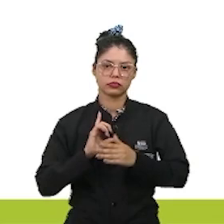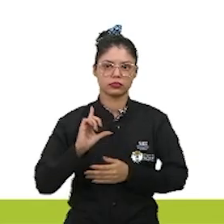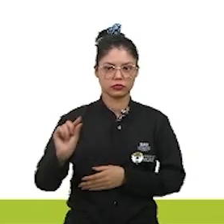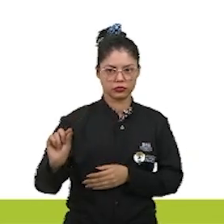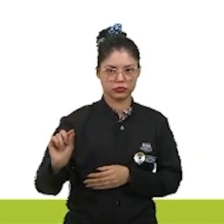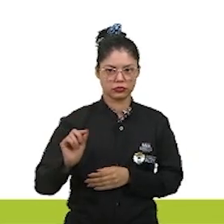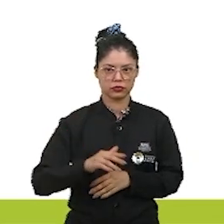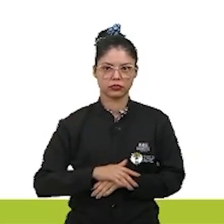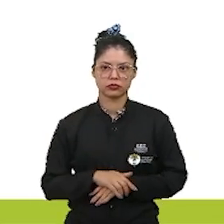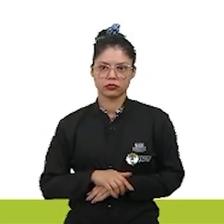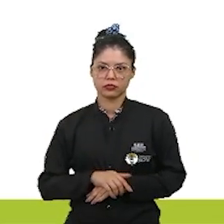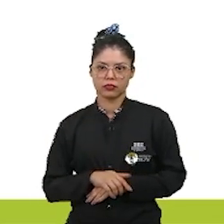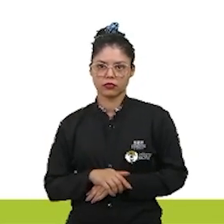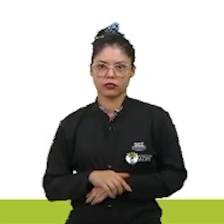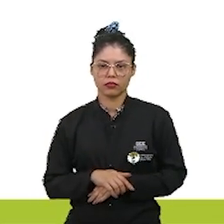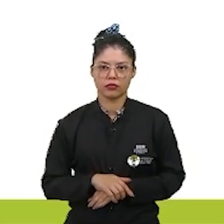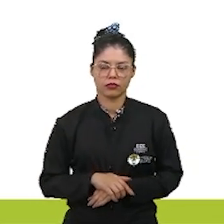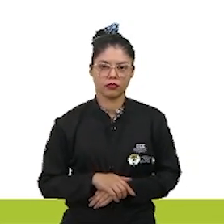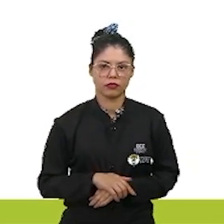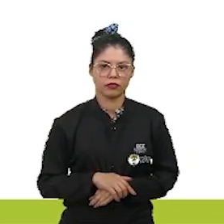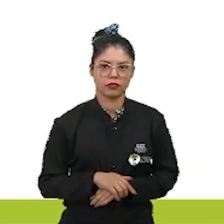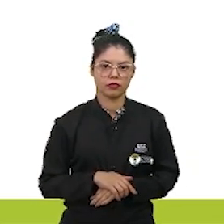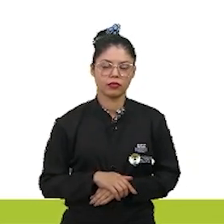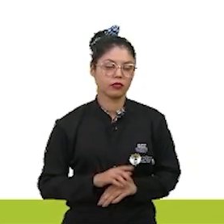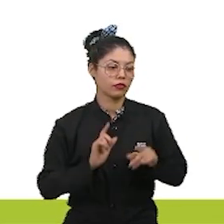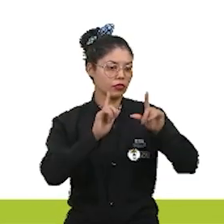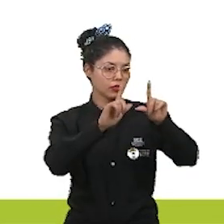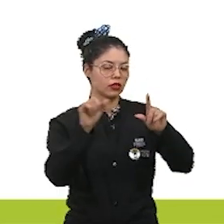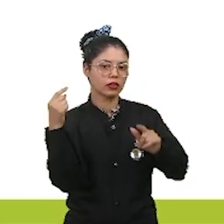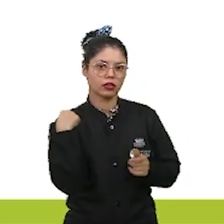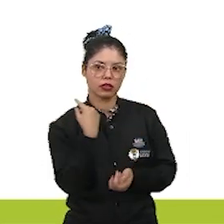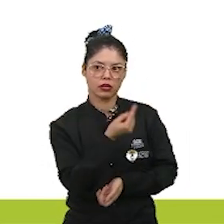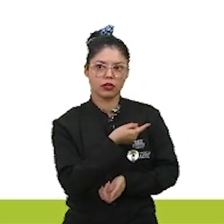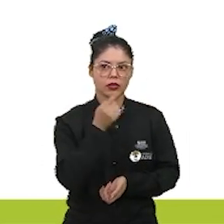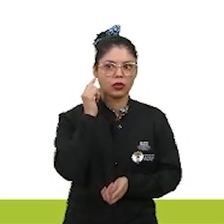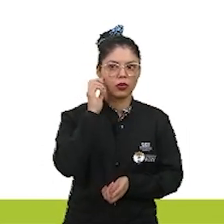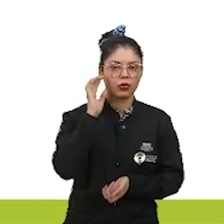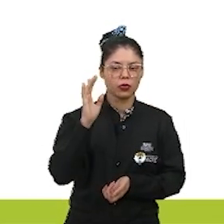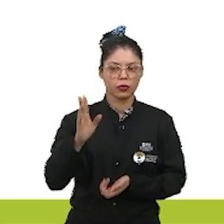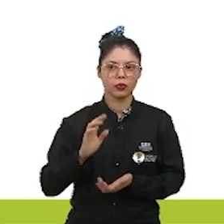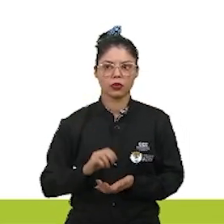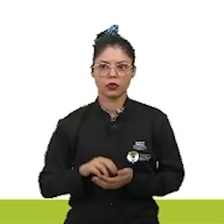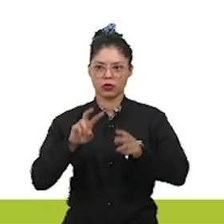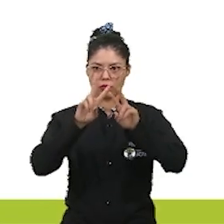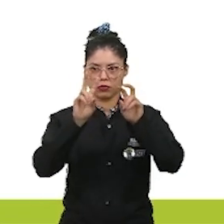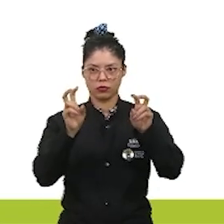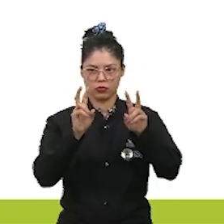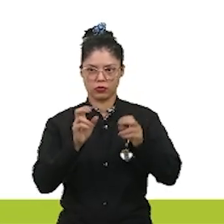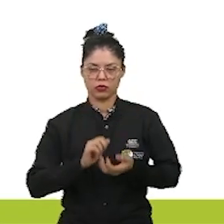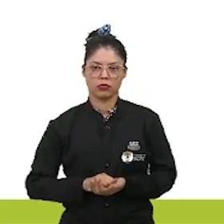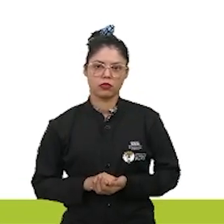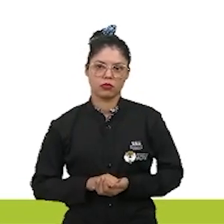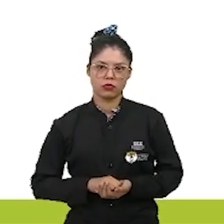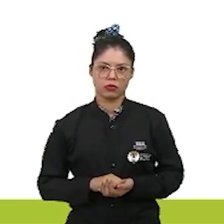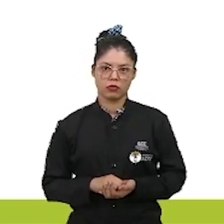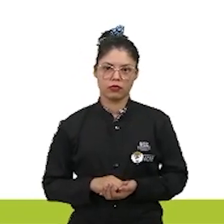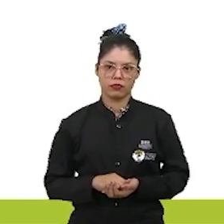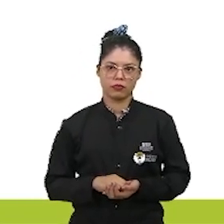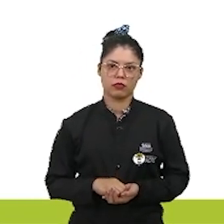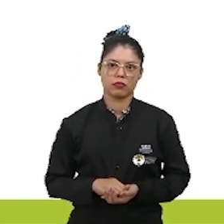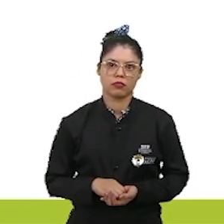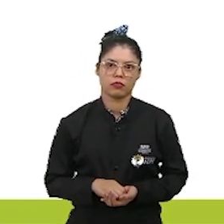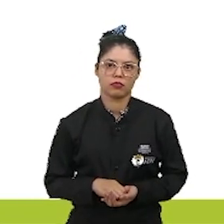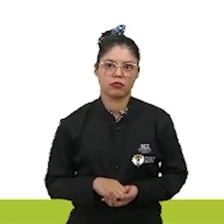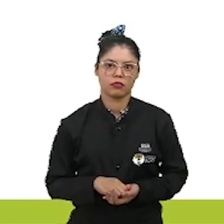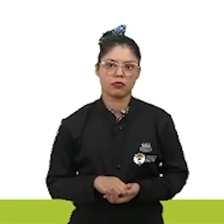refugiados. Texto 3. Uma charge para a gente refletir aí sobre esta temática. Temos